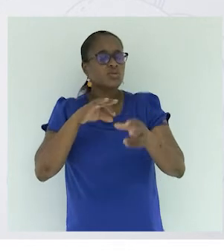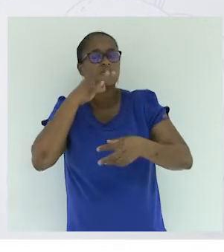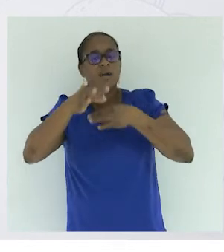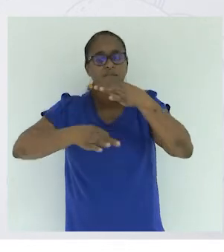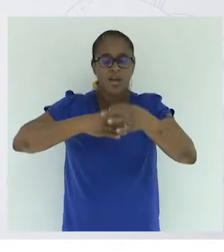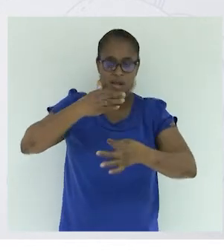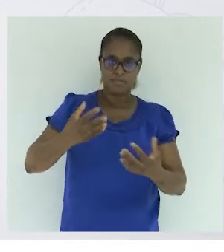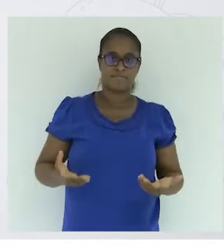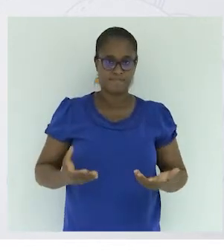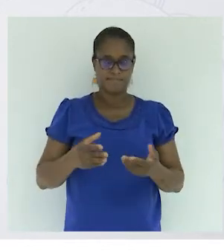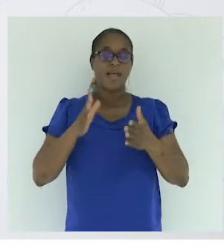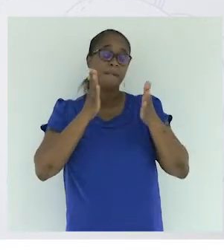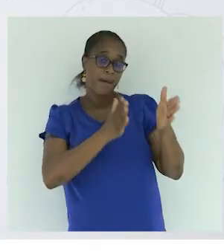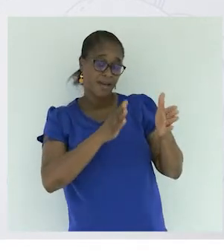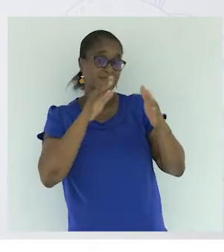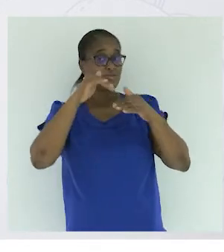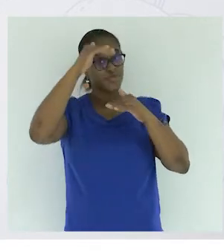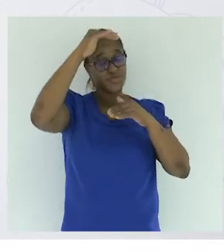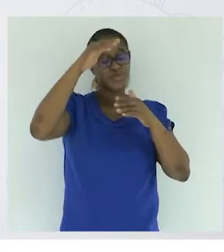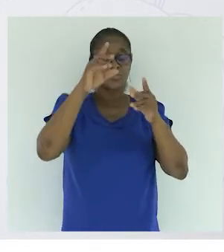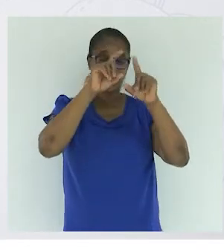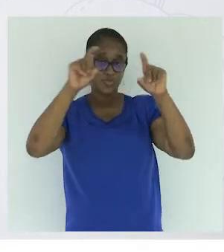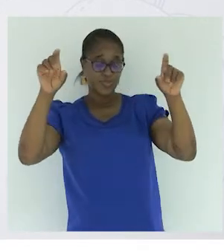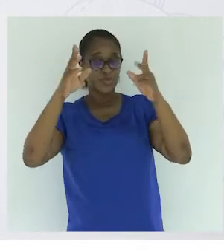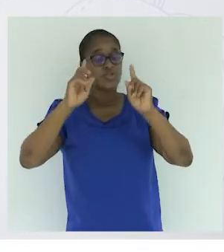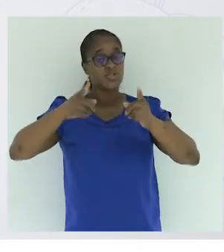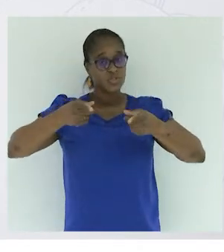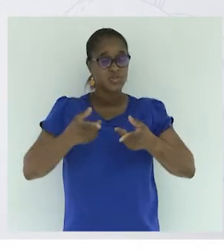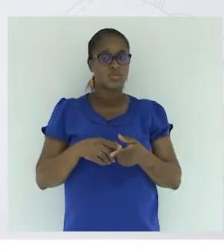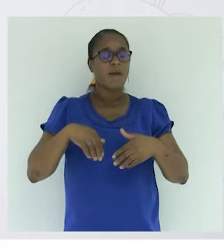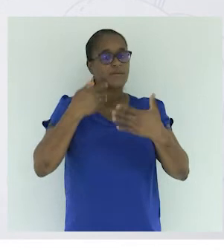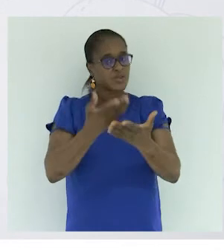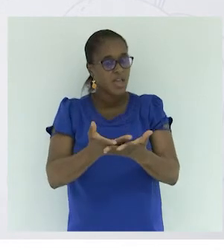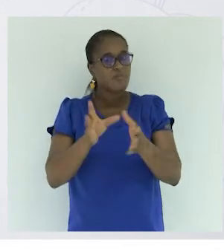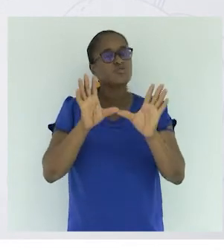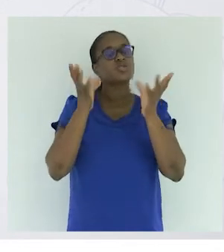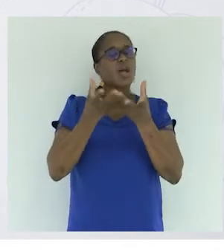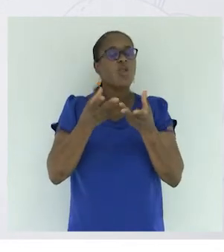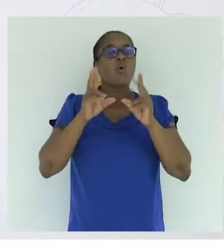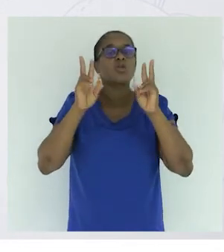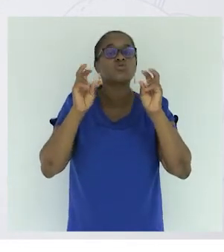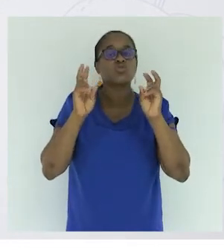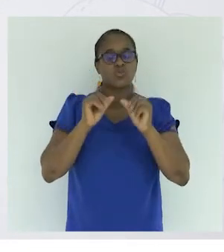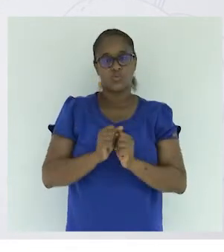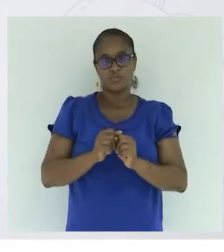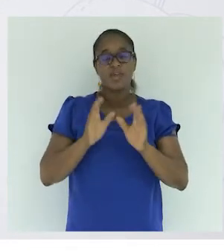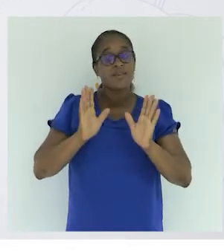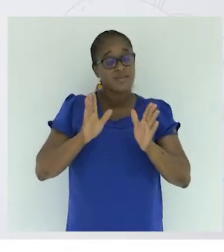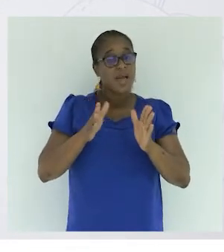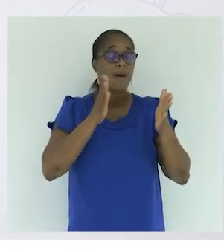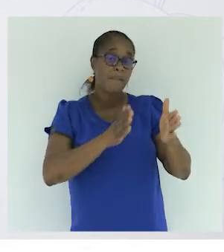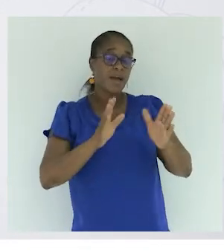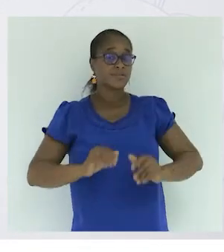falar. Na parte introdutória, nós apresentamos, do modo geral, o assunto. Já na parte